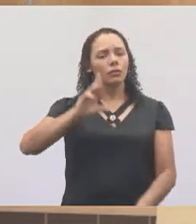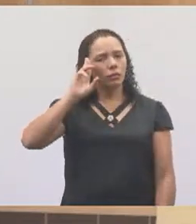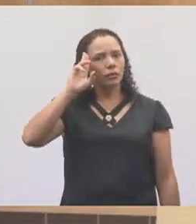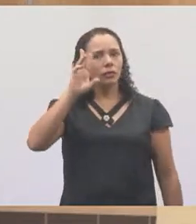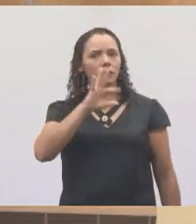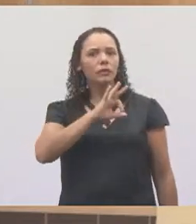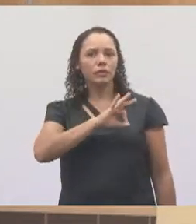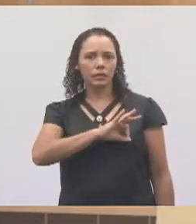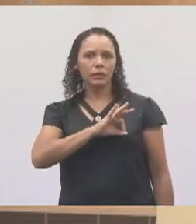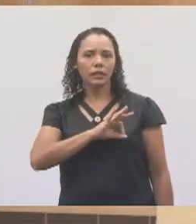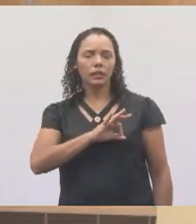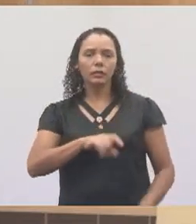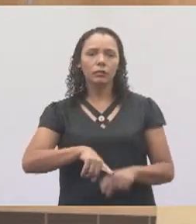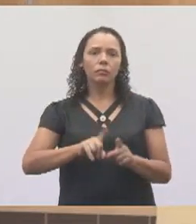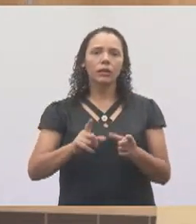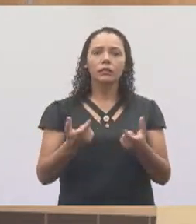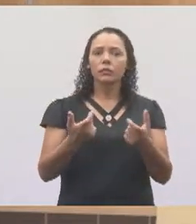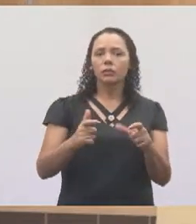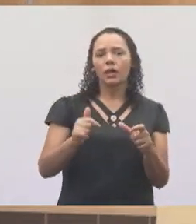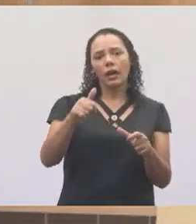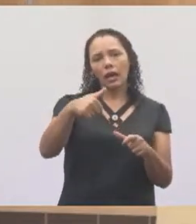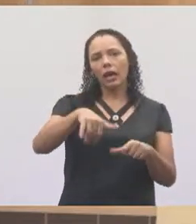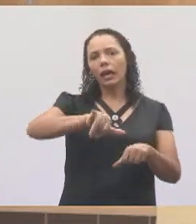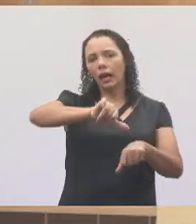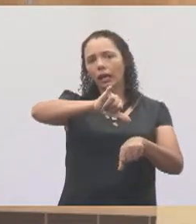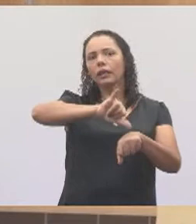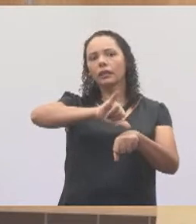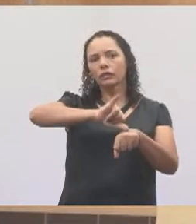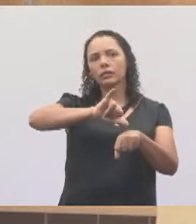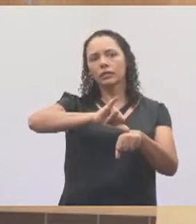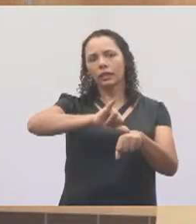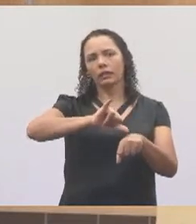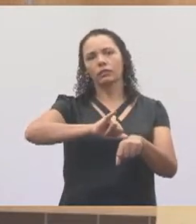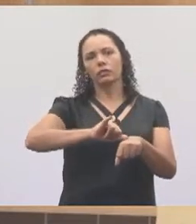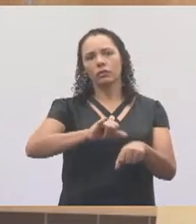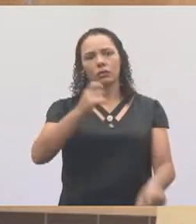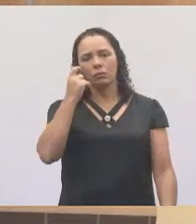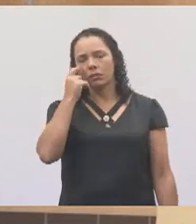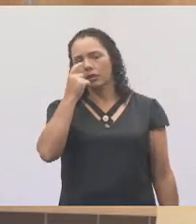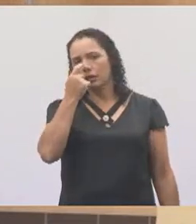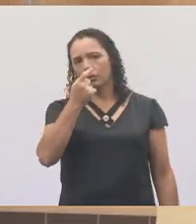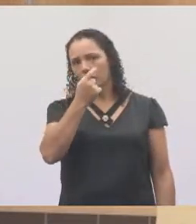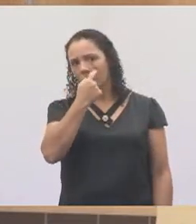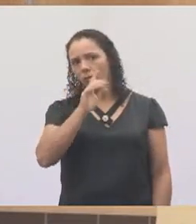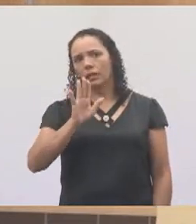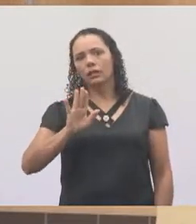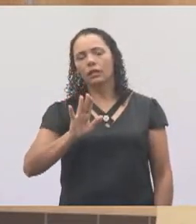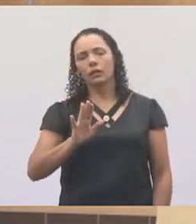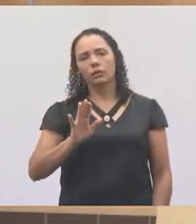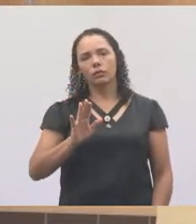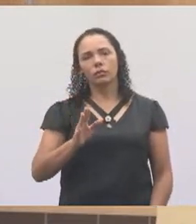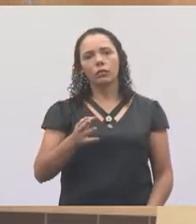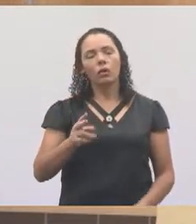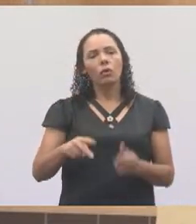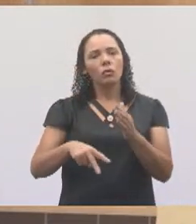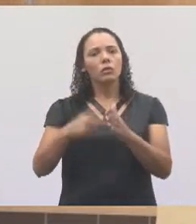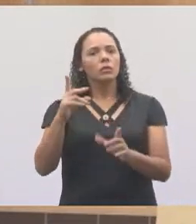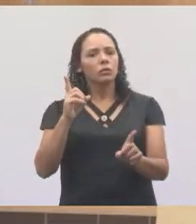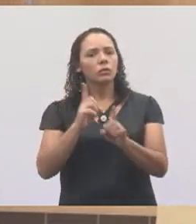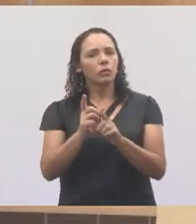cidade, na função que ele estava aqui no centro, já não foi mais no Meia-Lua, essa segundo encontro